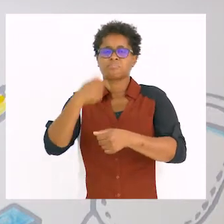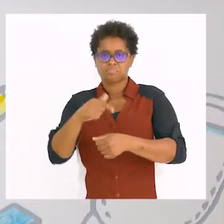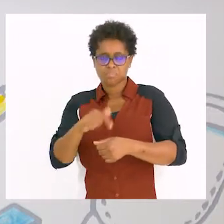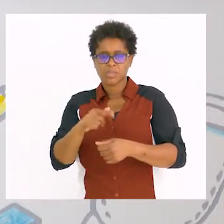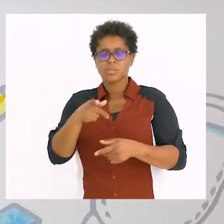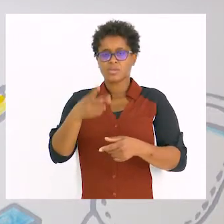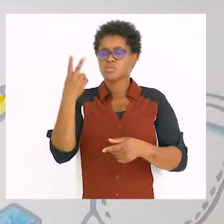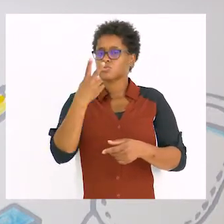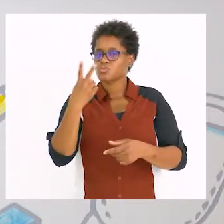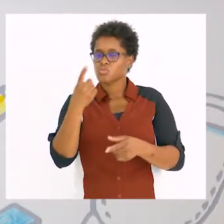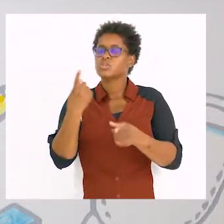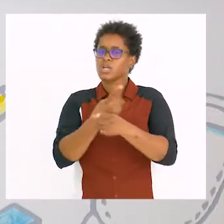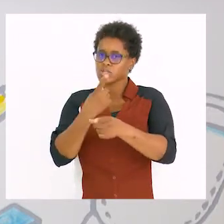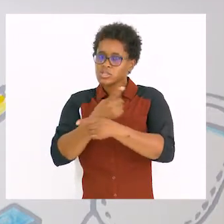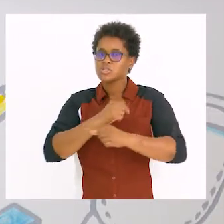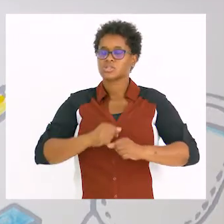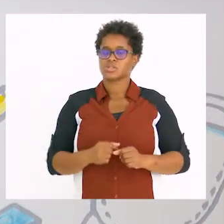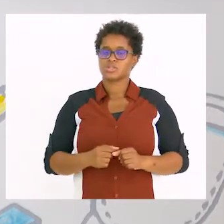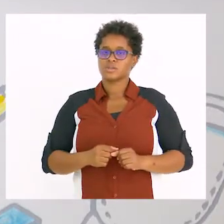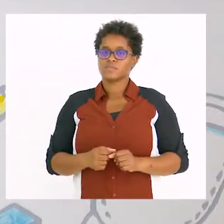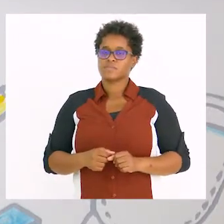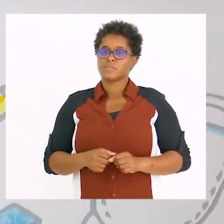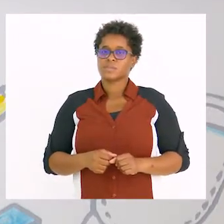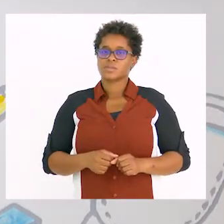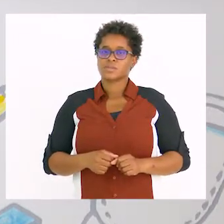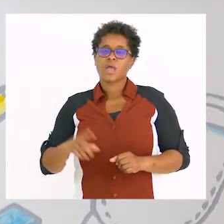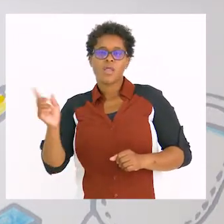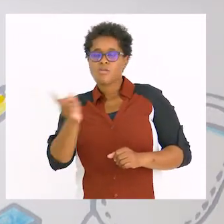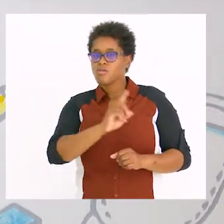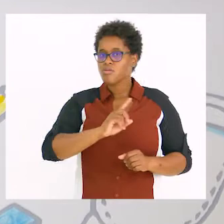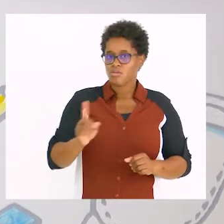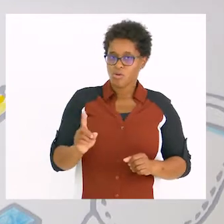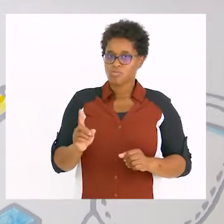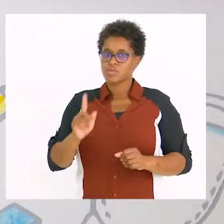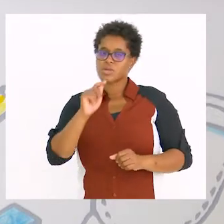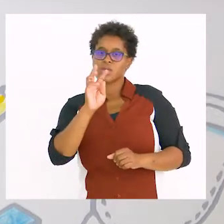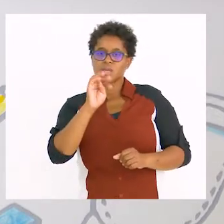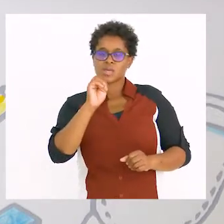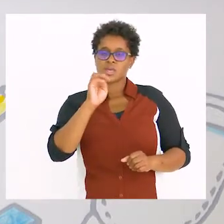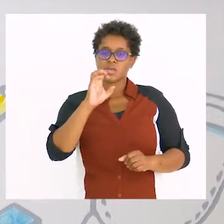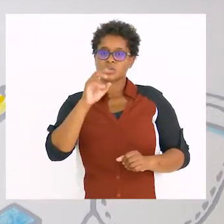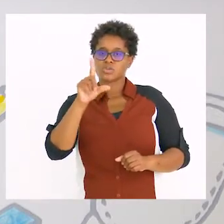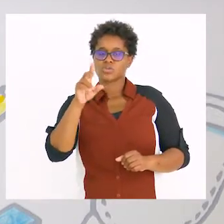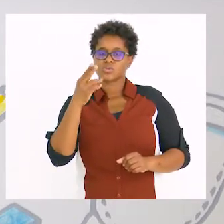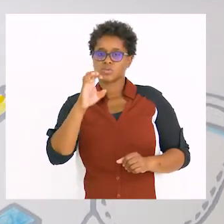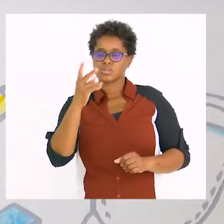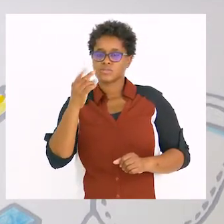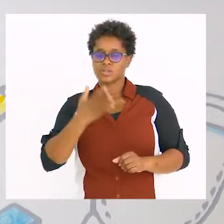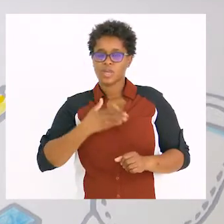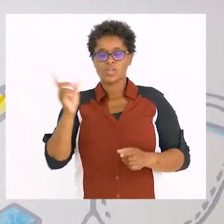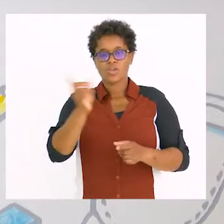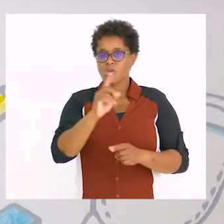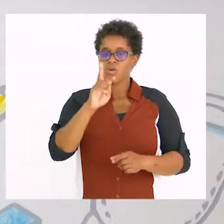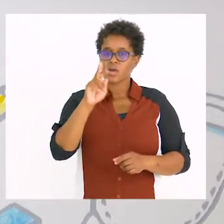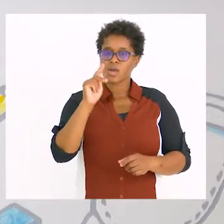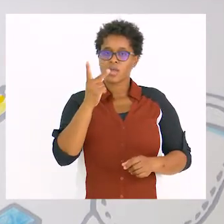ter essas duas características: a não exclusividade e a não rivalidade